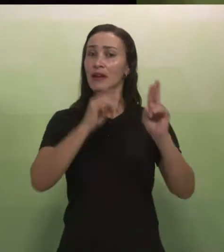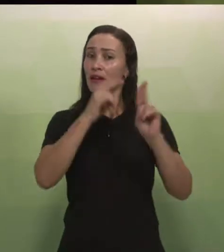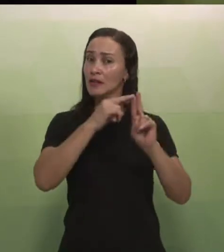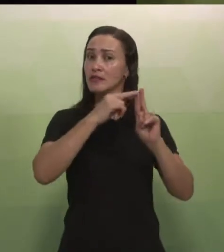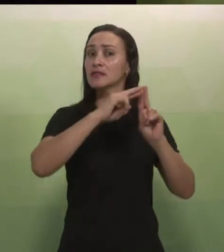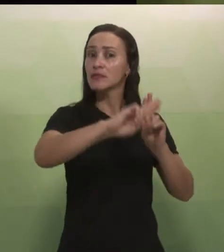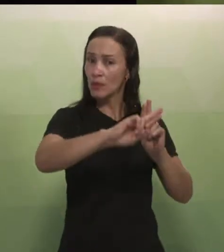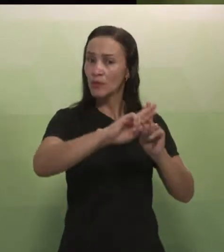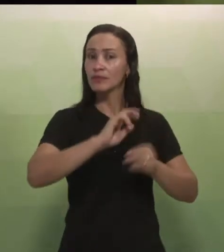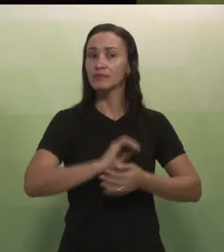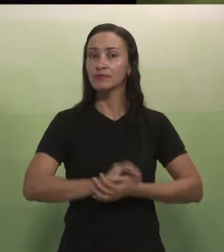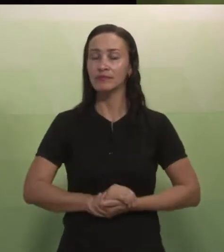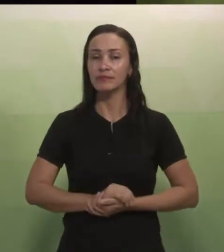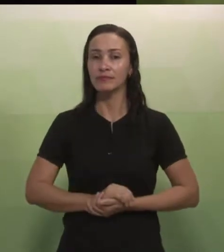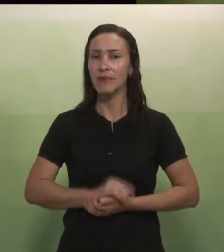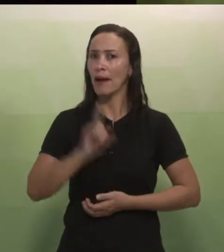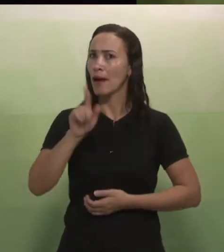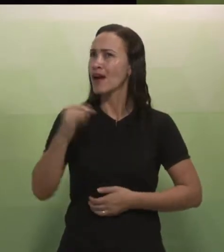extensão. É